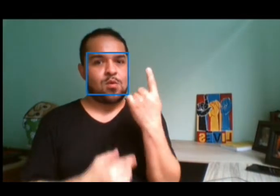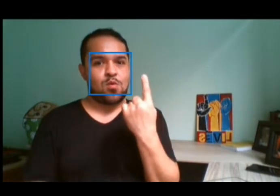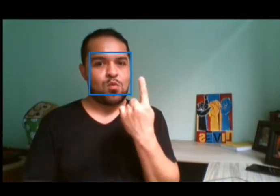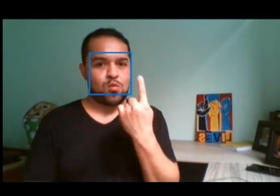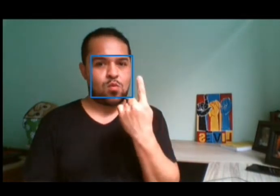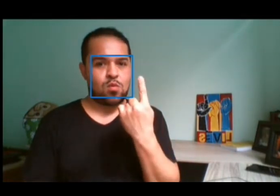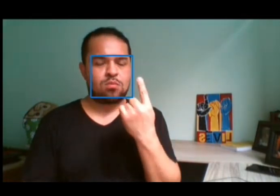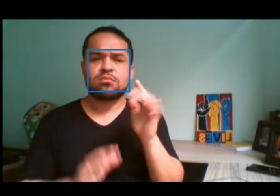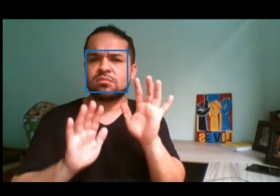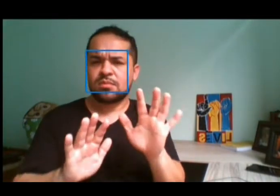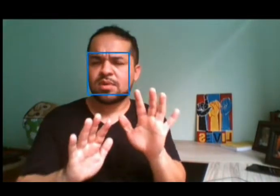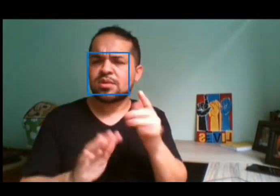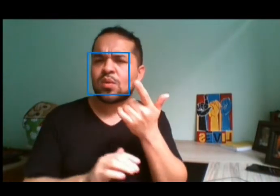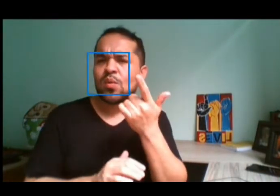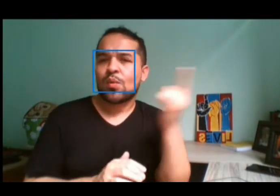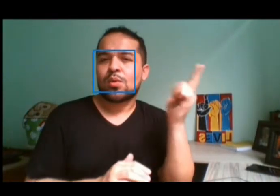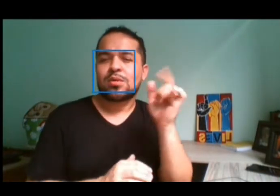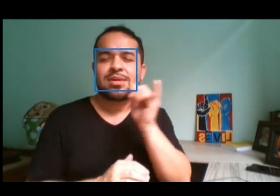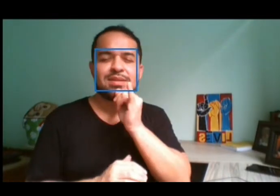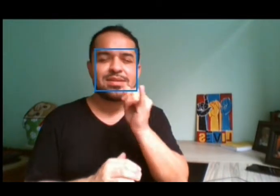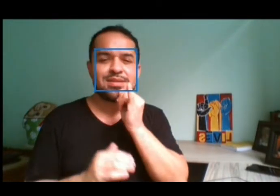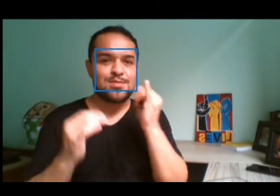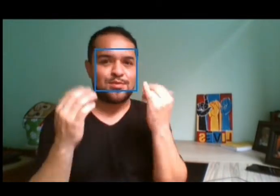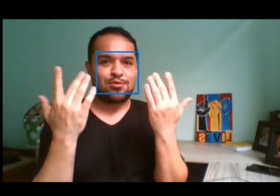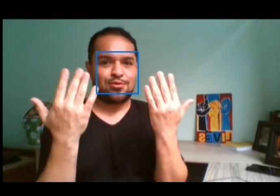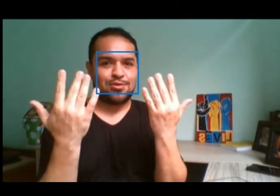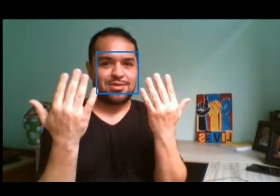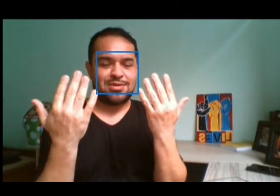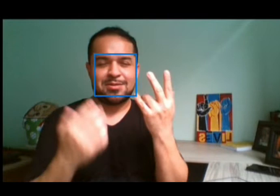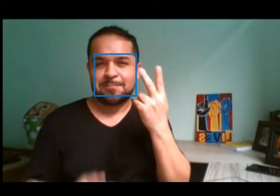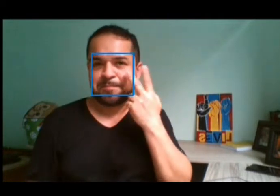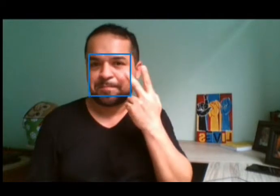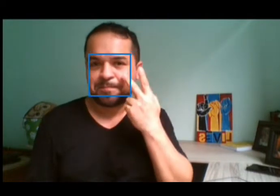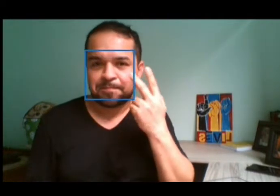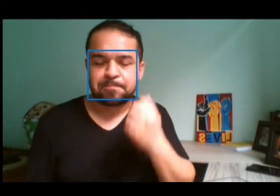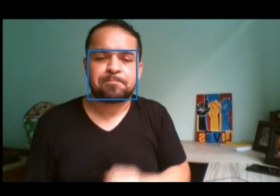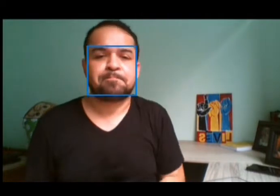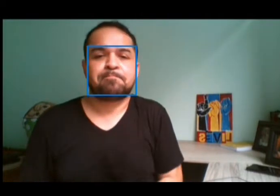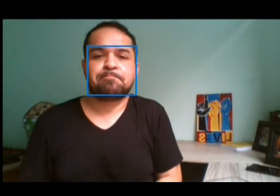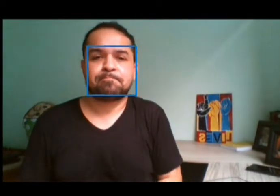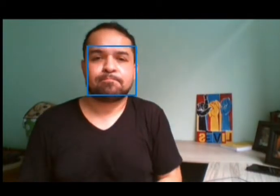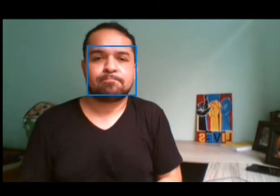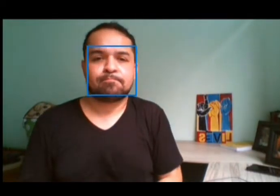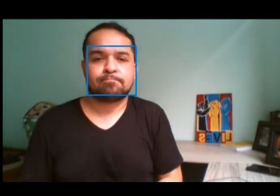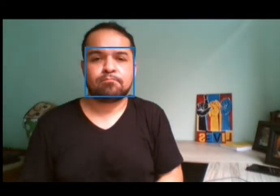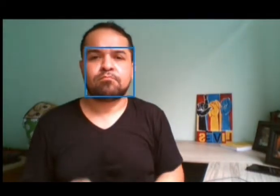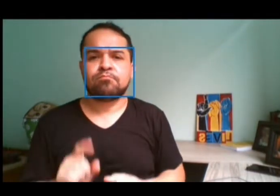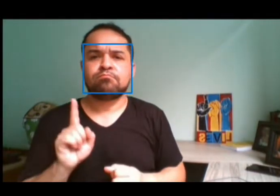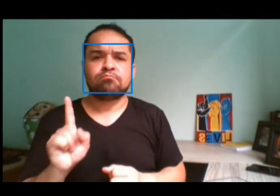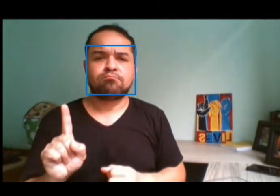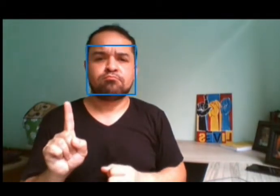duas mãos. Por exemplo, acidente. Acidente.